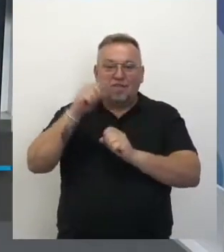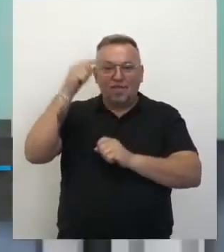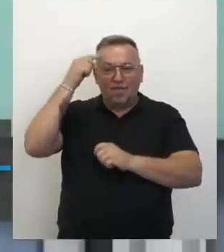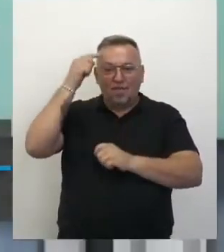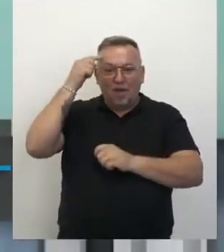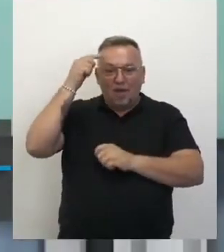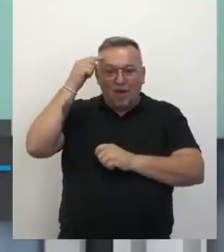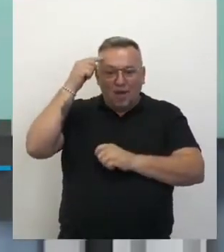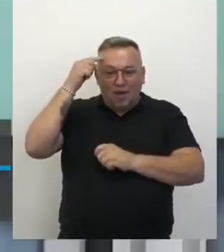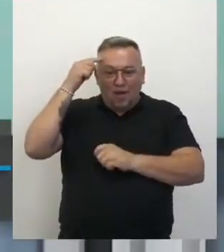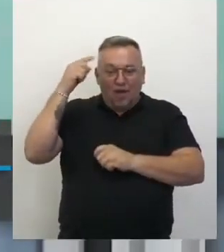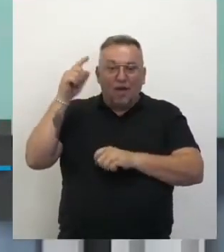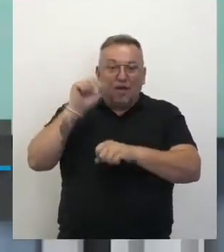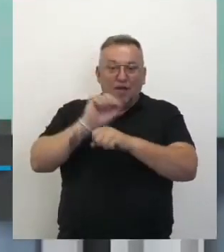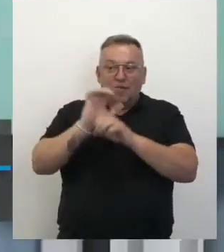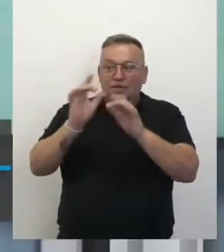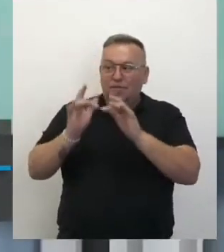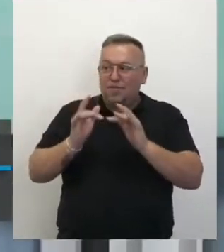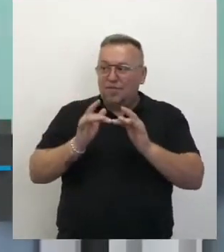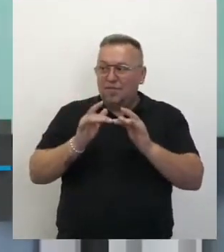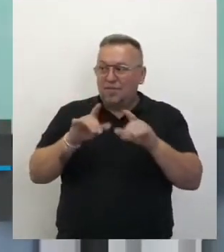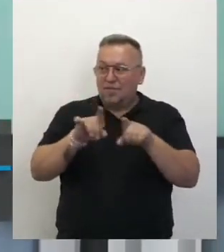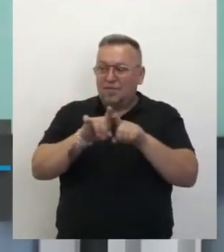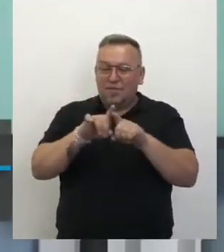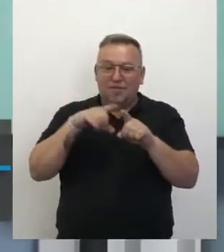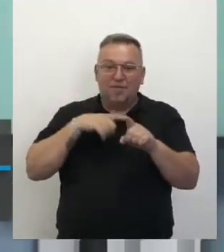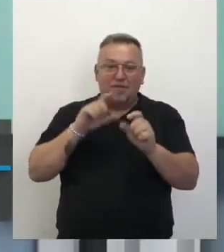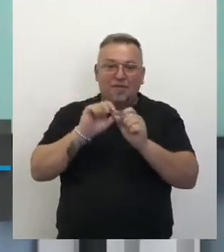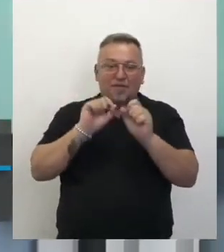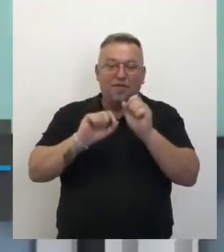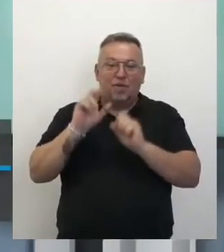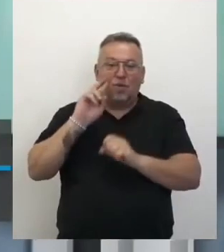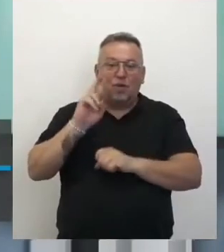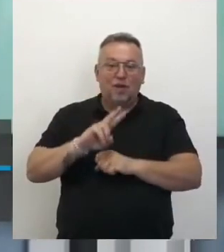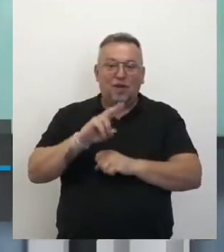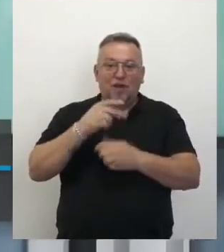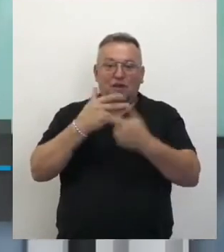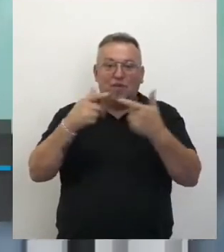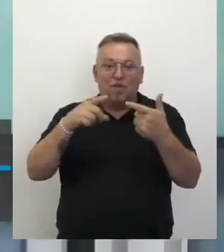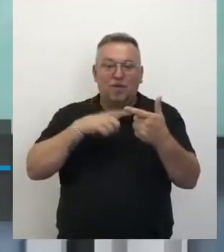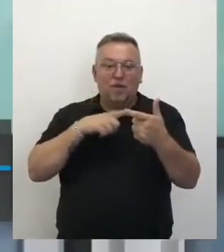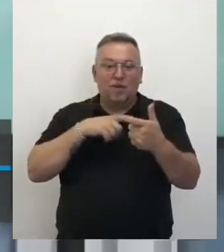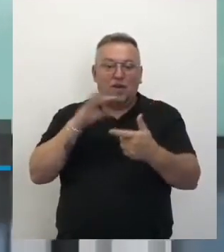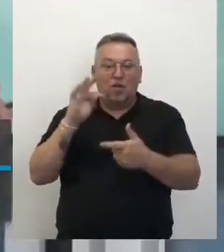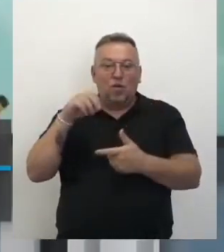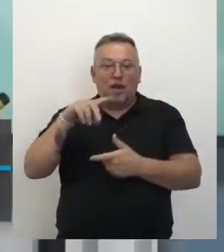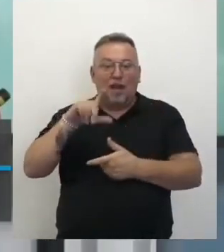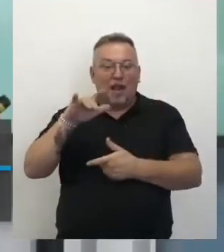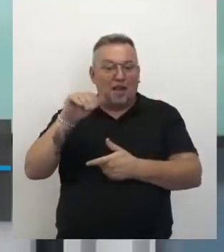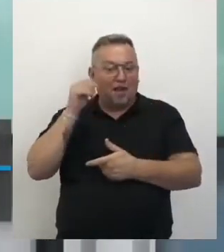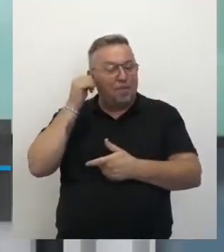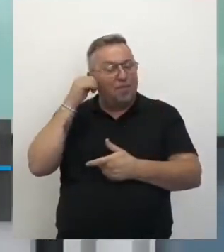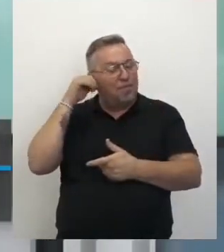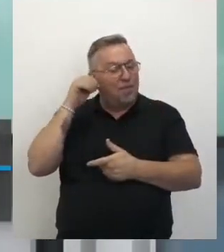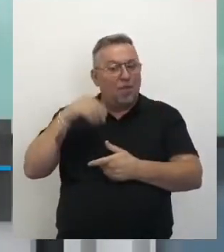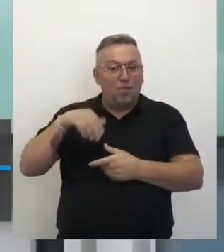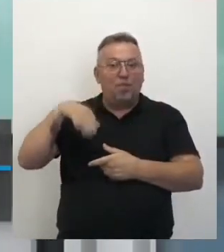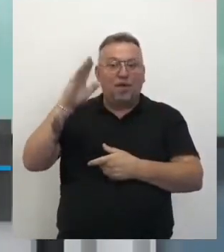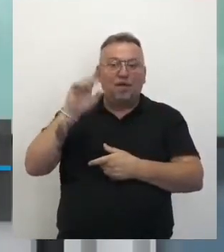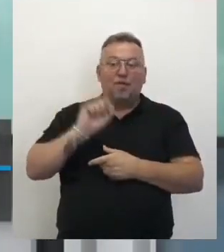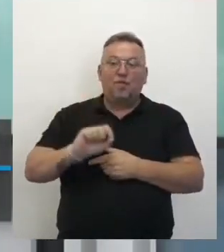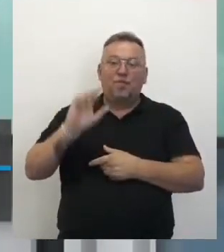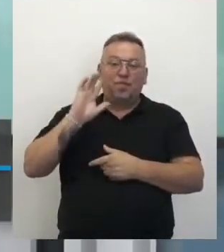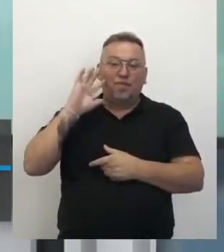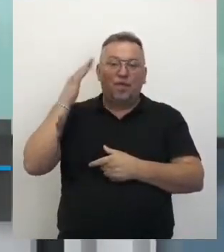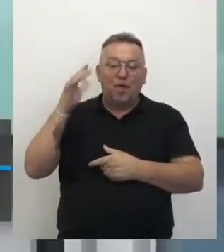a gente para fazer essa relação, nós estamos estimando que aquilo tenha 1 tonelada Exatamente. ou mais. Pode acontecer